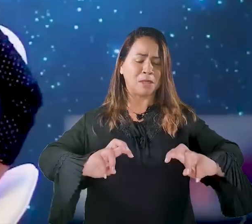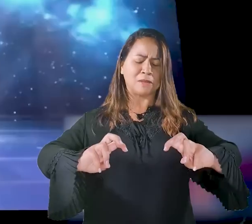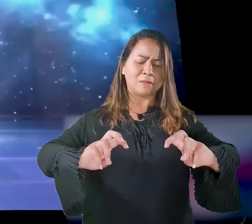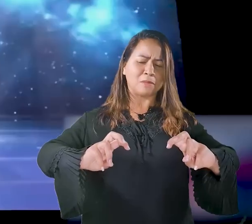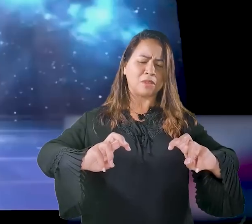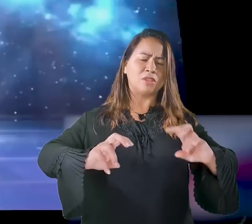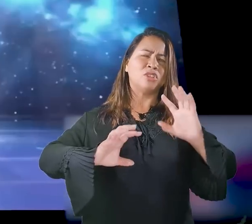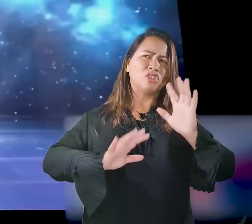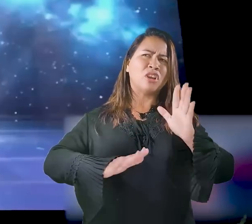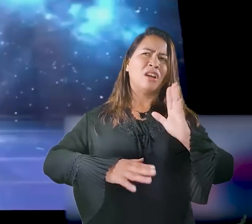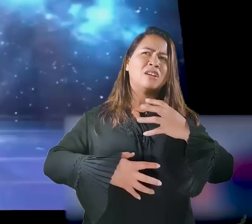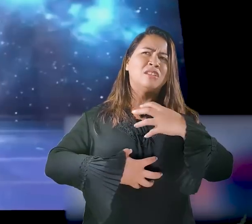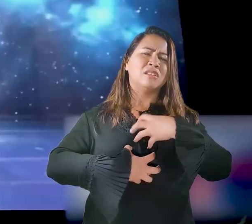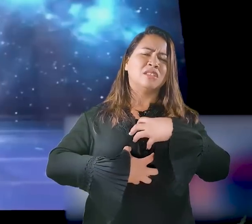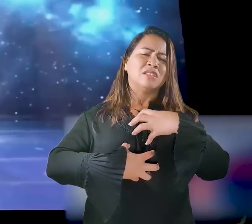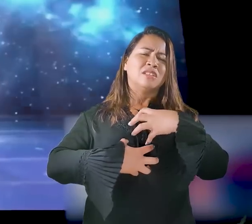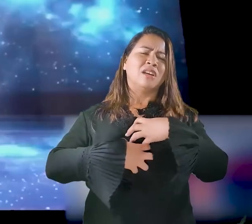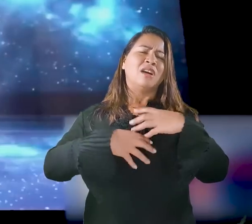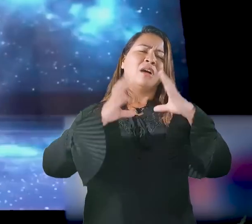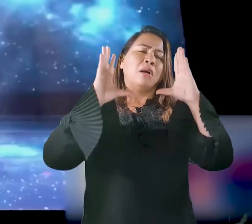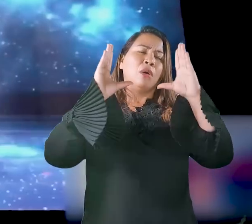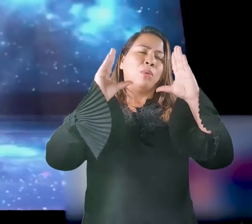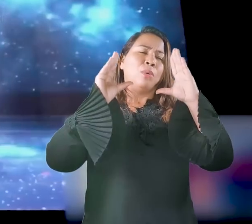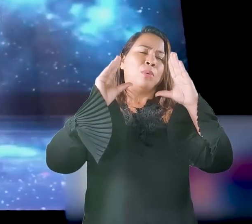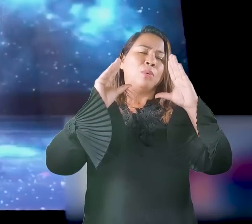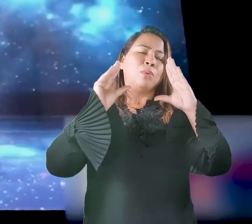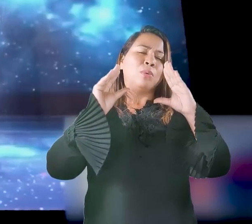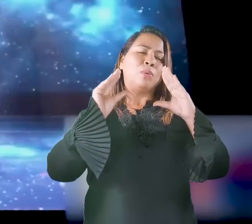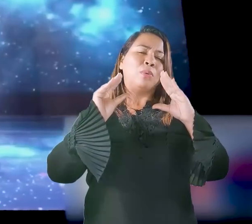já o sentimento